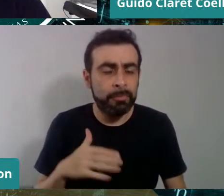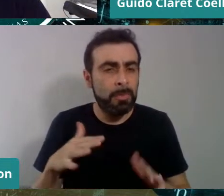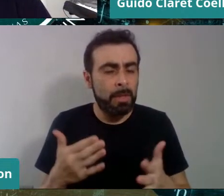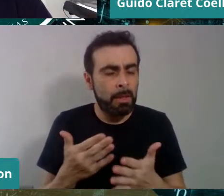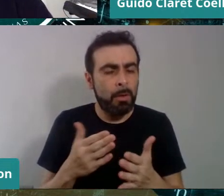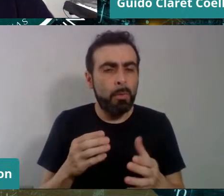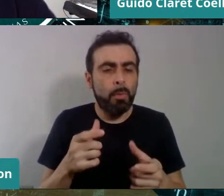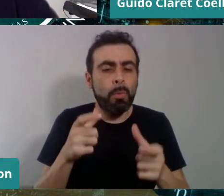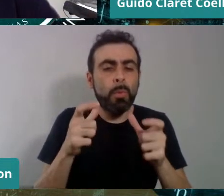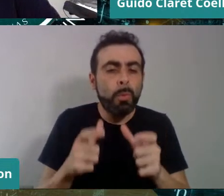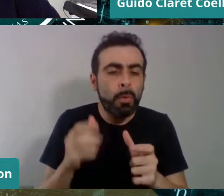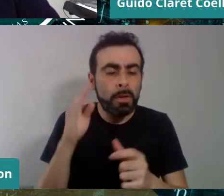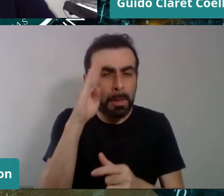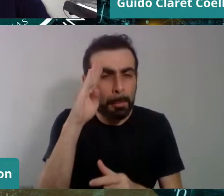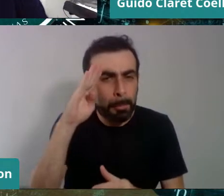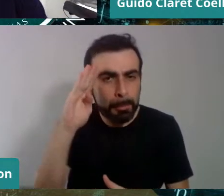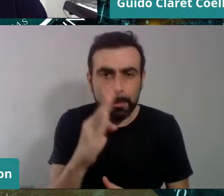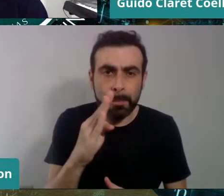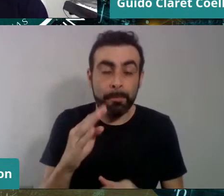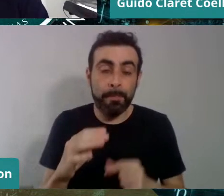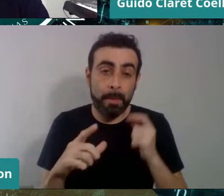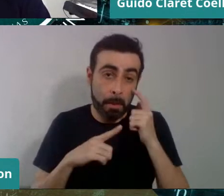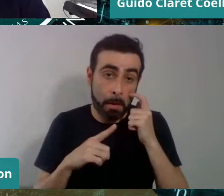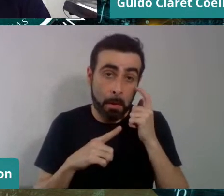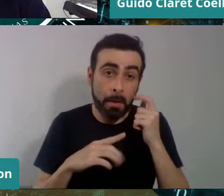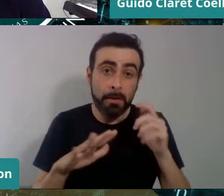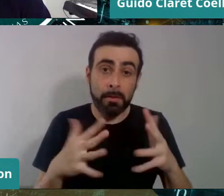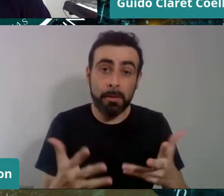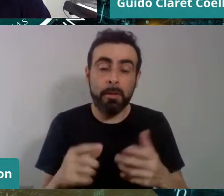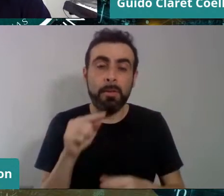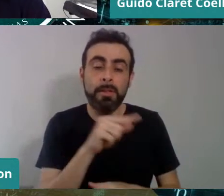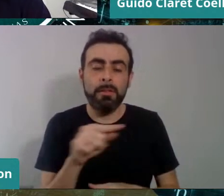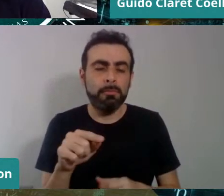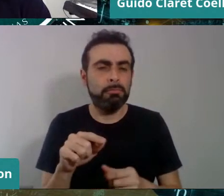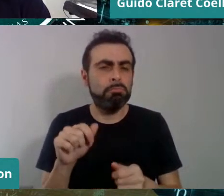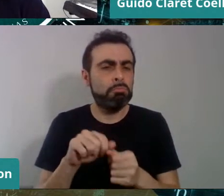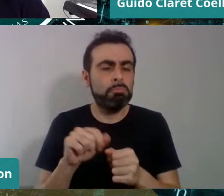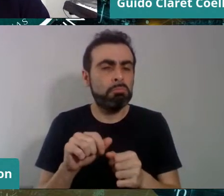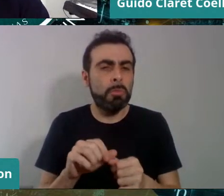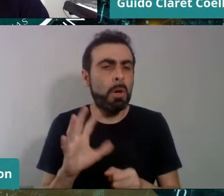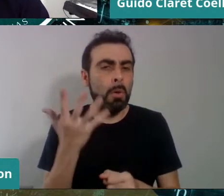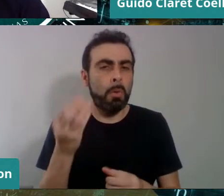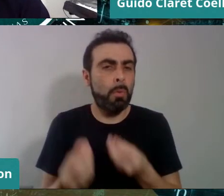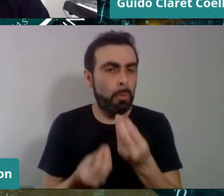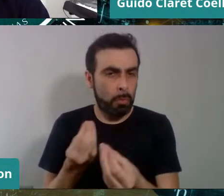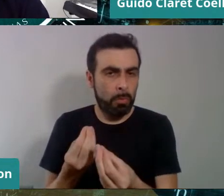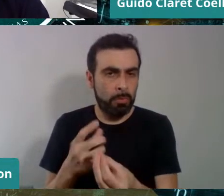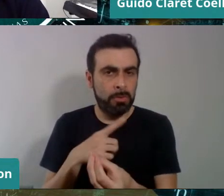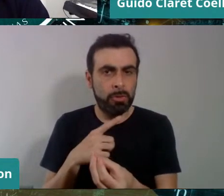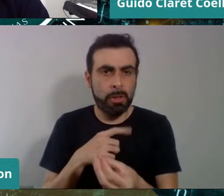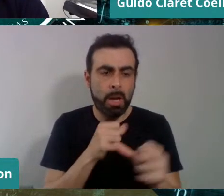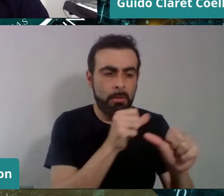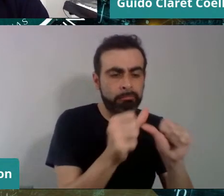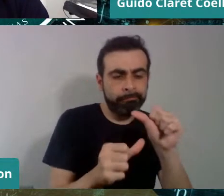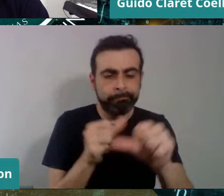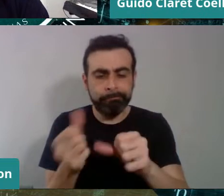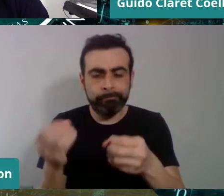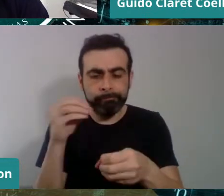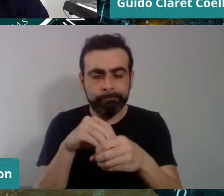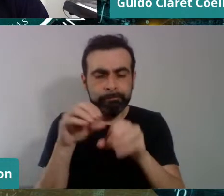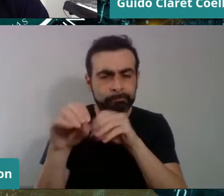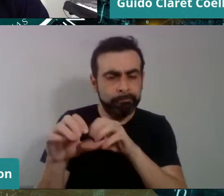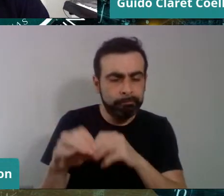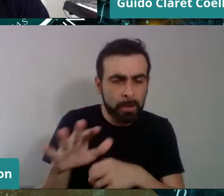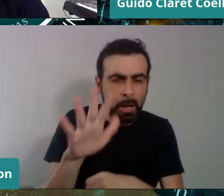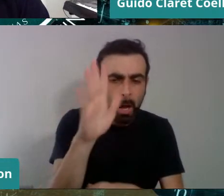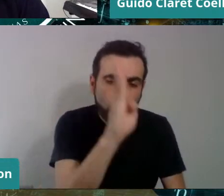principalmente. E isso era em função de uma reforma de ensino que estava acontecendo no